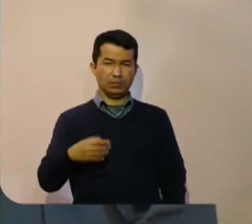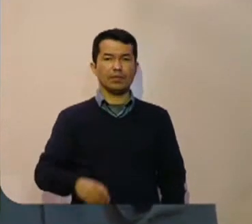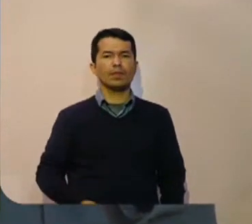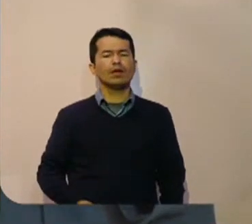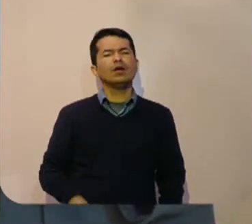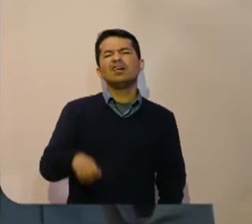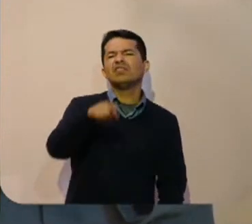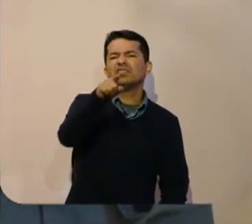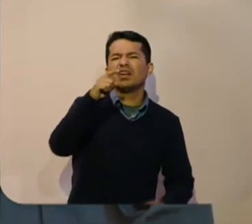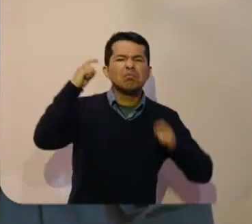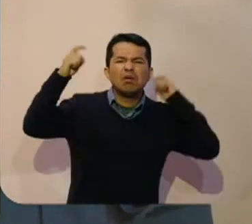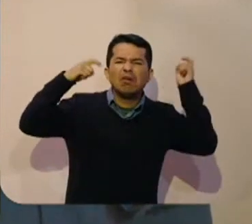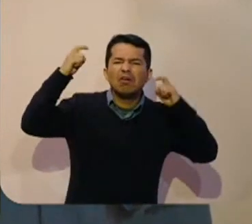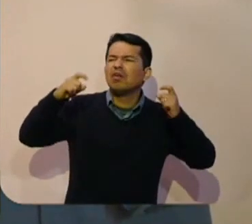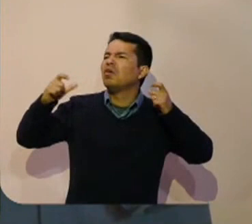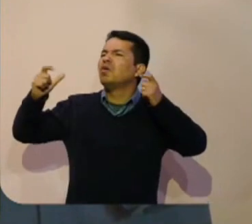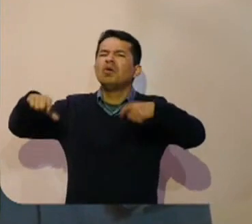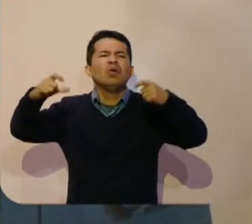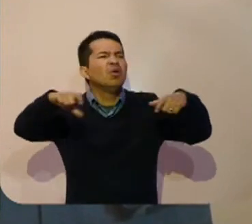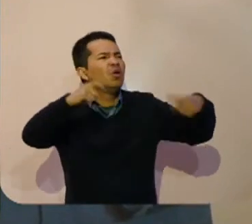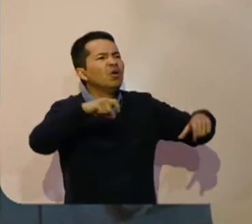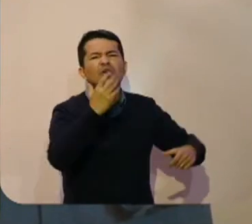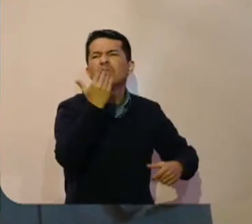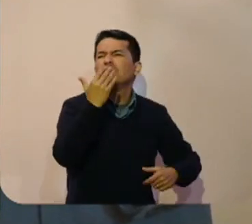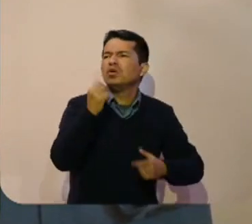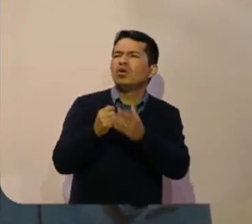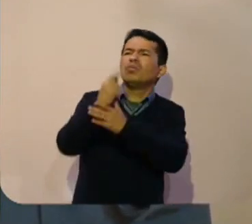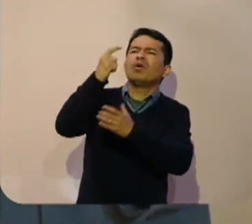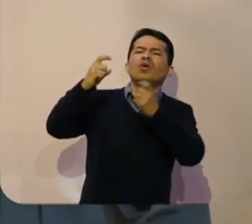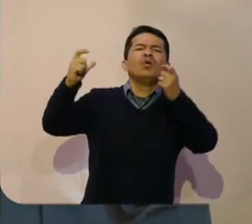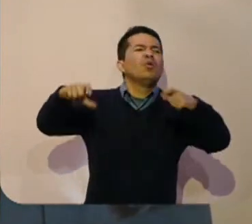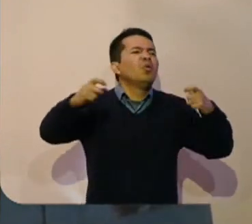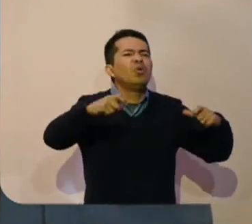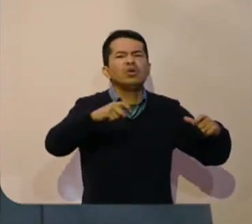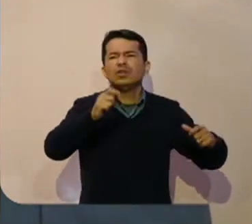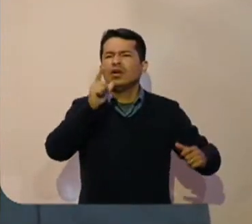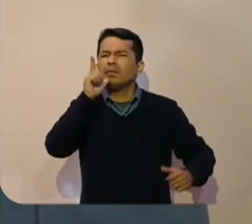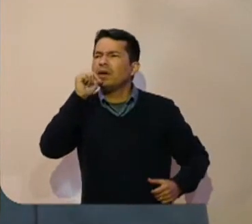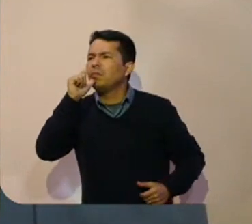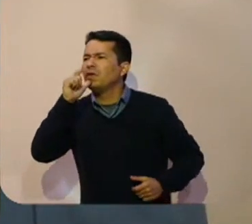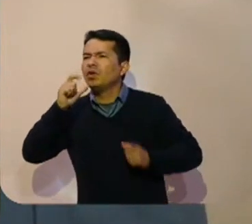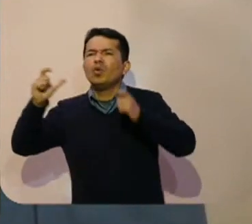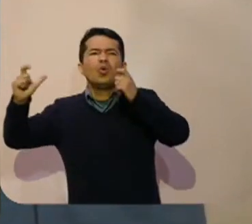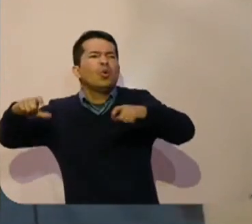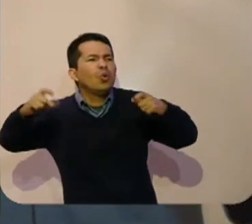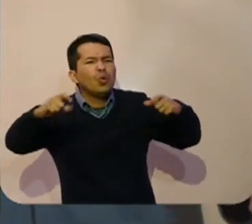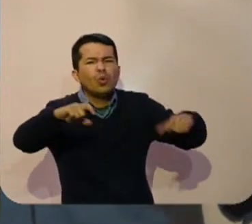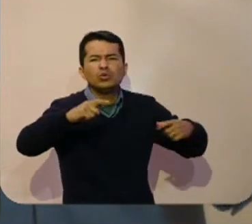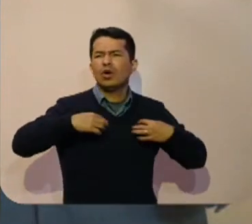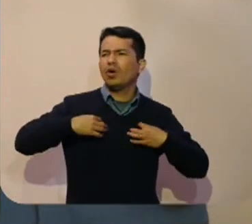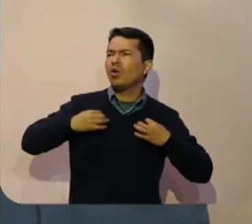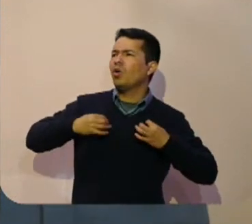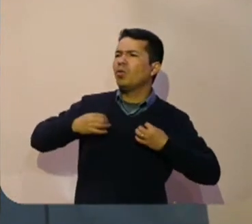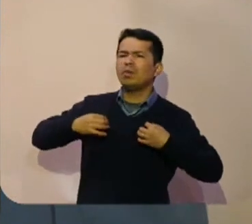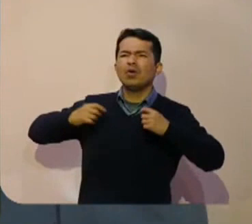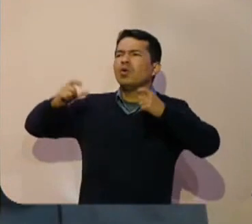é que vamos arranjar comida, ou onde é que vamos arranjar bebida, ou onde é que vamos arranjar